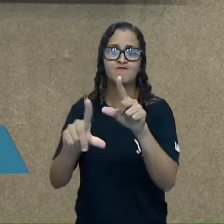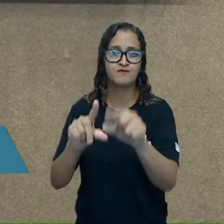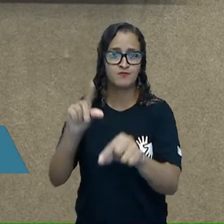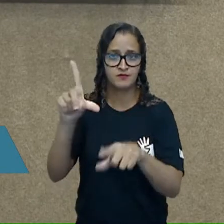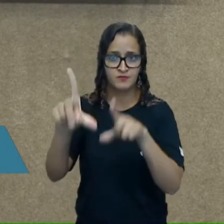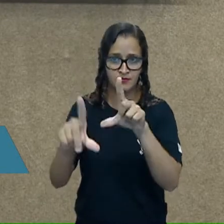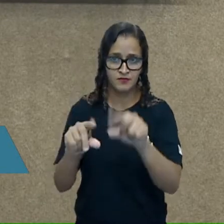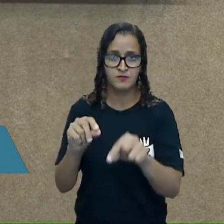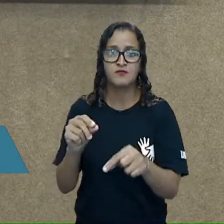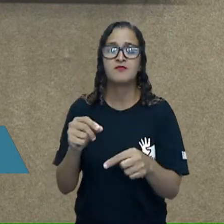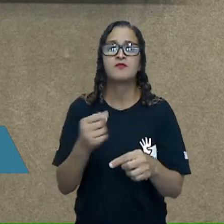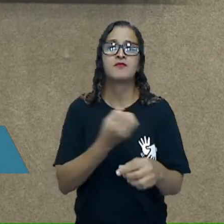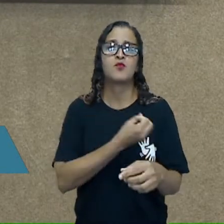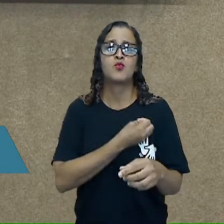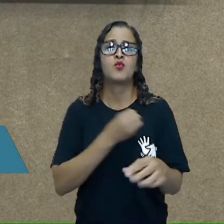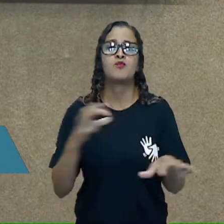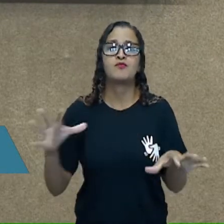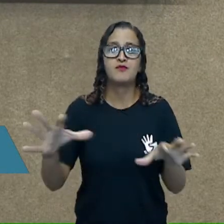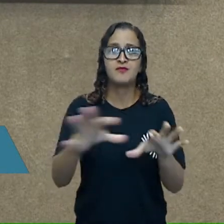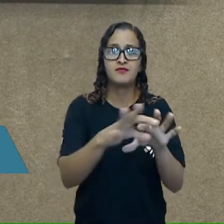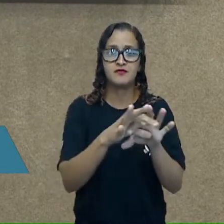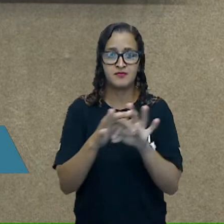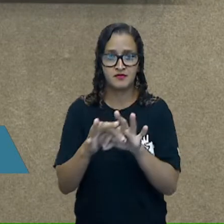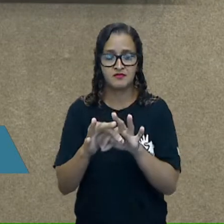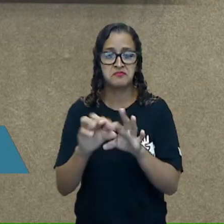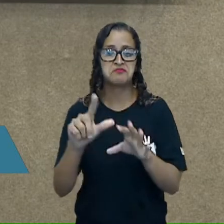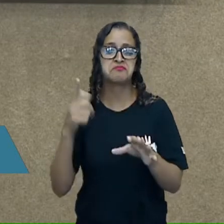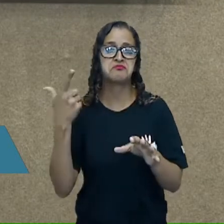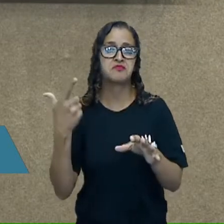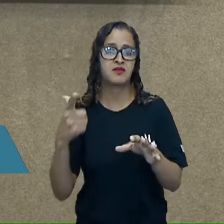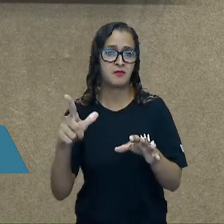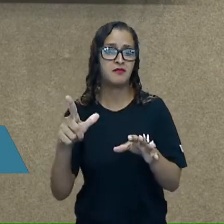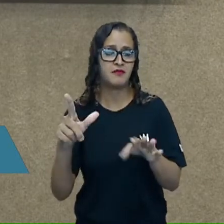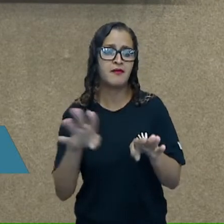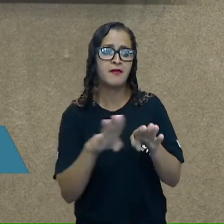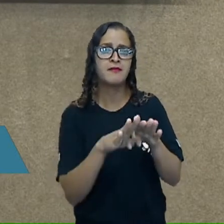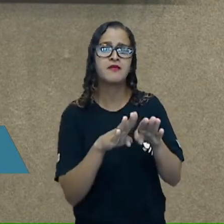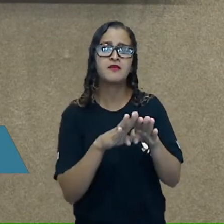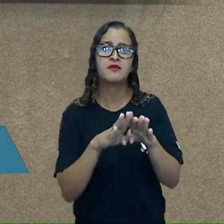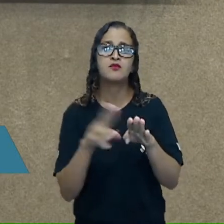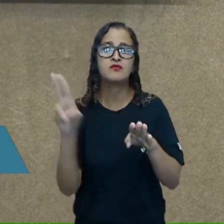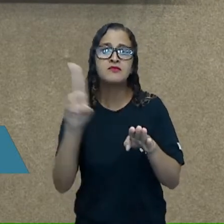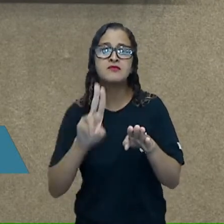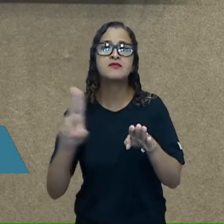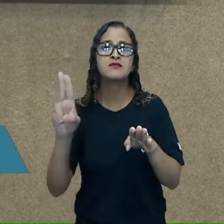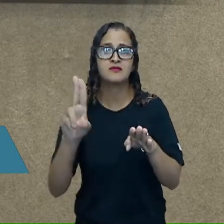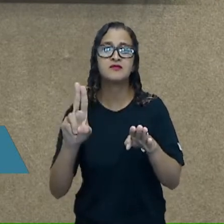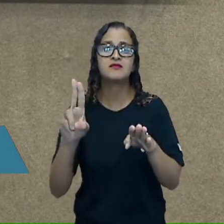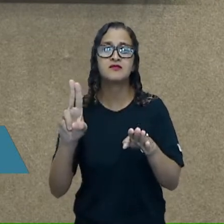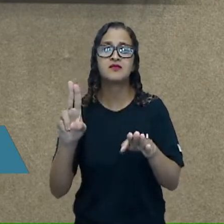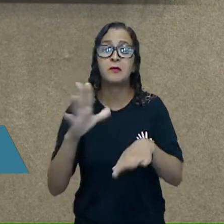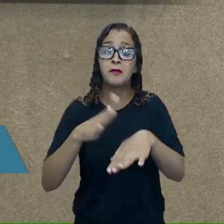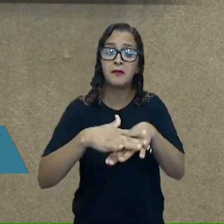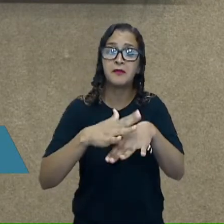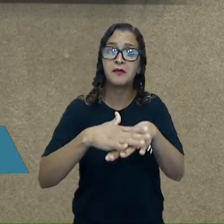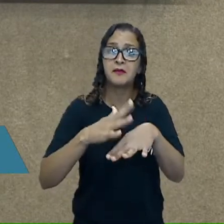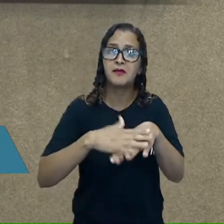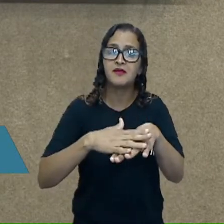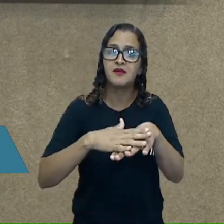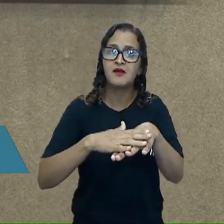Após eu formar números, existe outra forma também de trabalhar a matemática. Quais são as